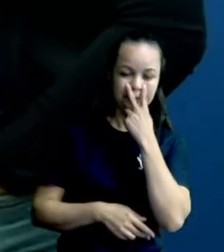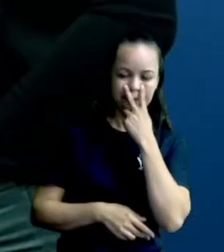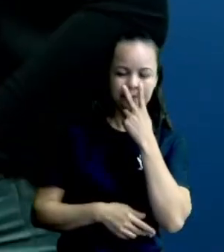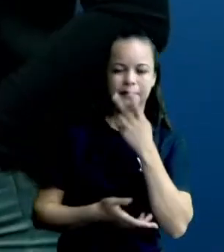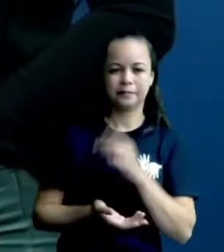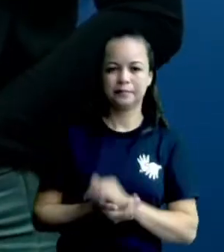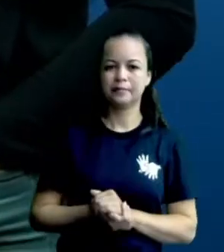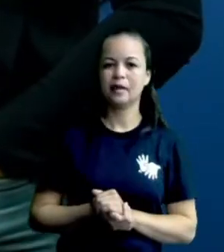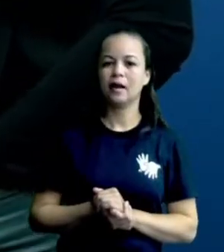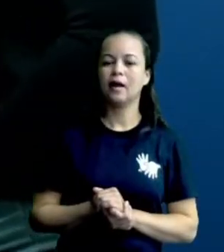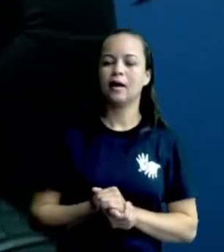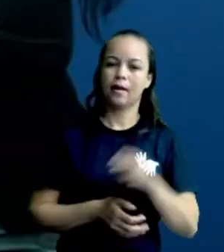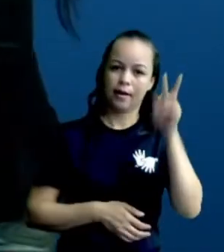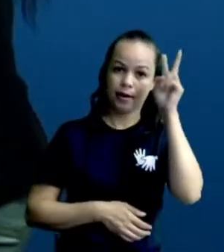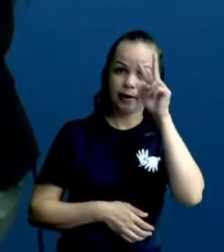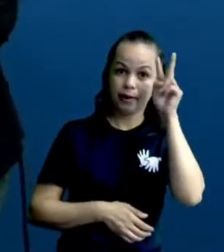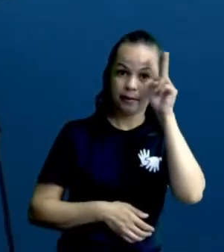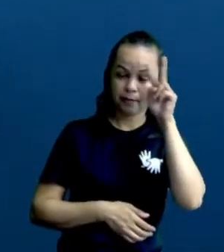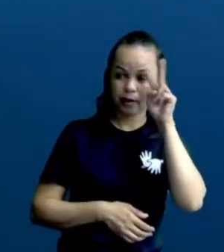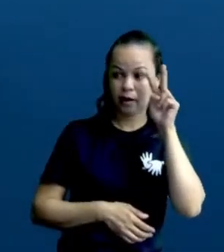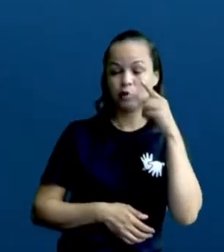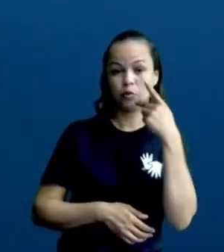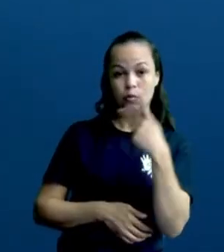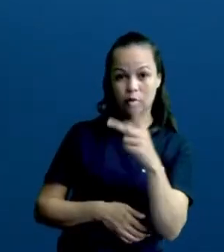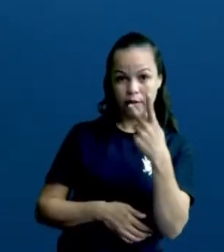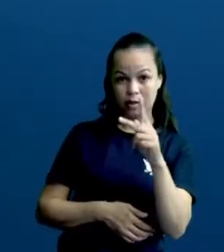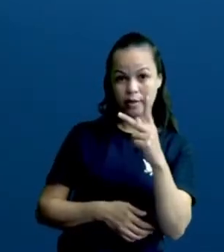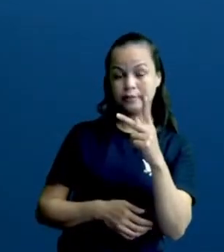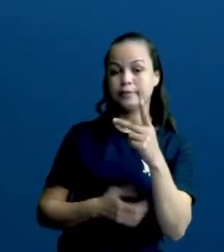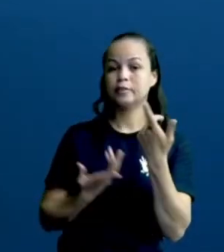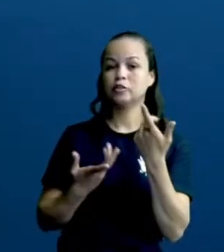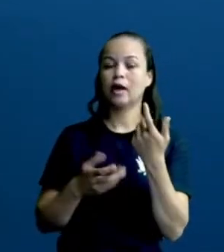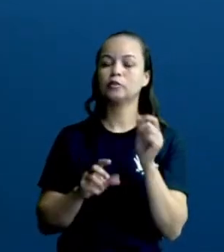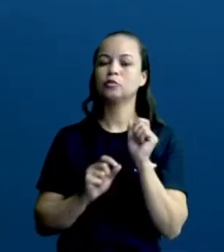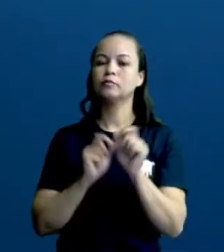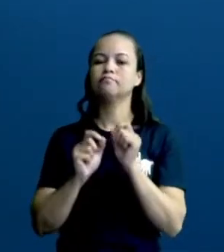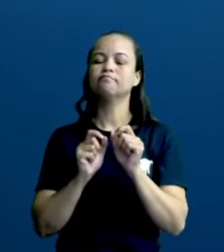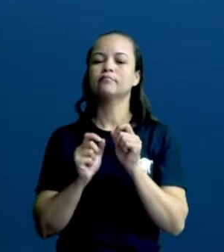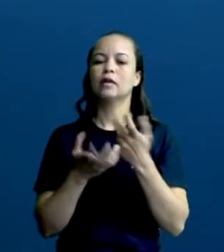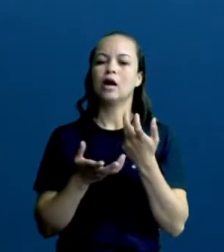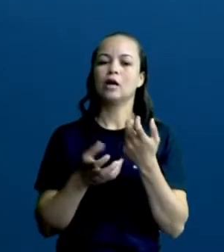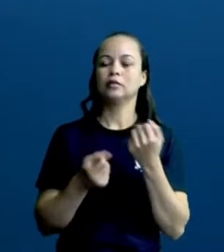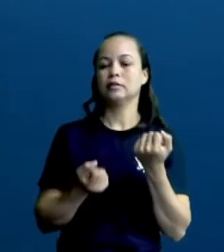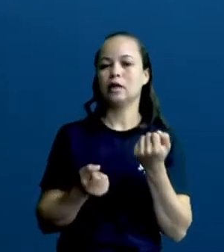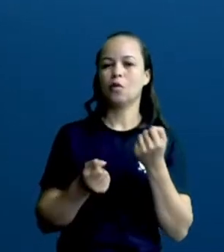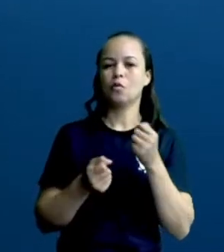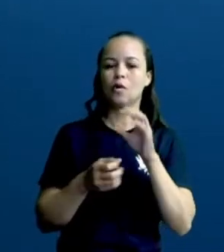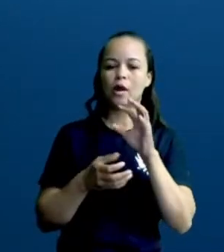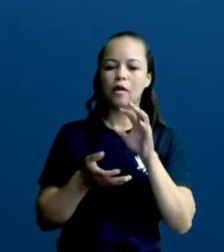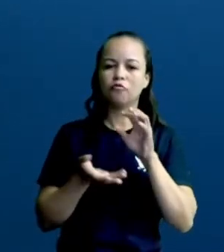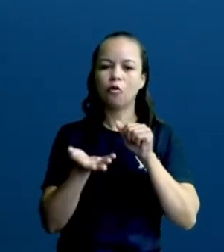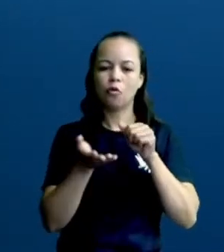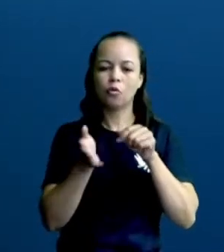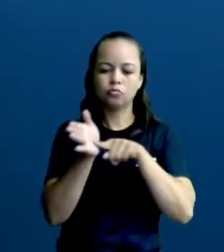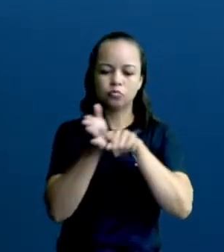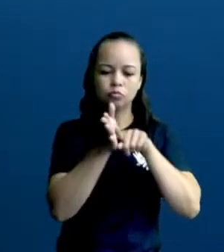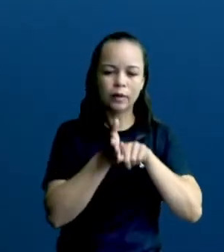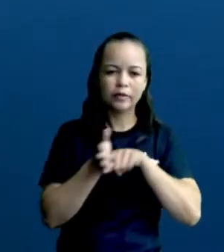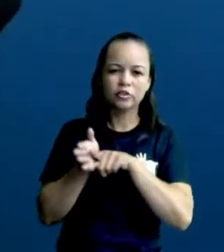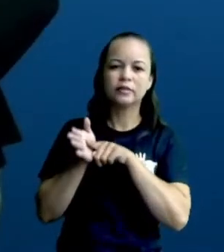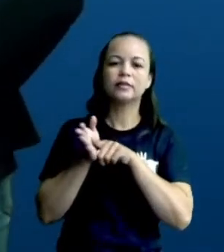tá certo? Lembrando, esses dados aqui, ó, foram coletados, ó, de